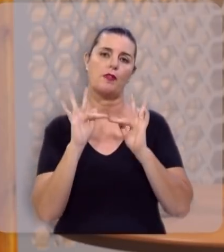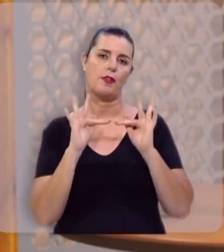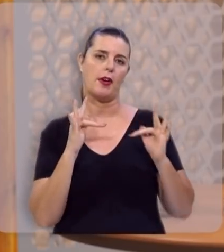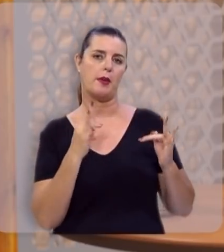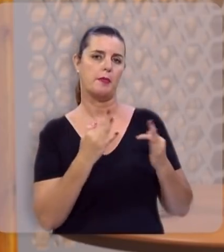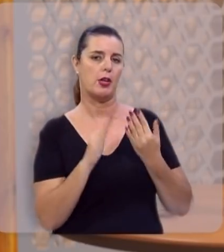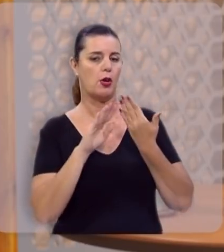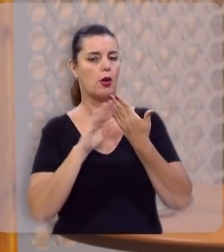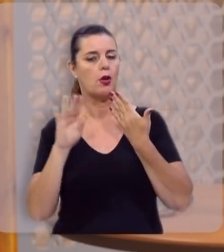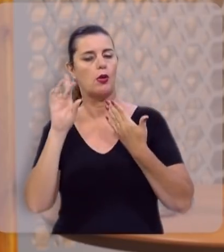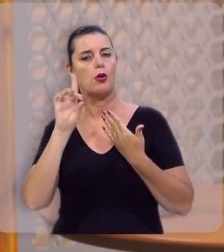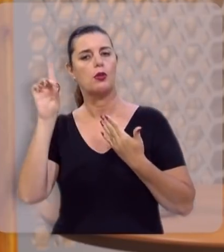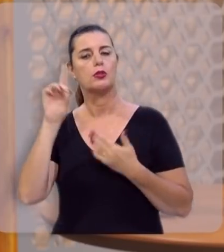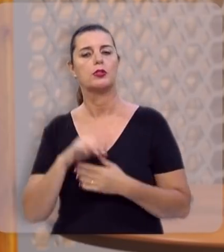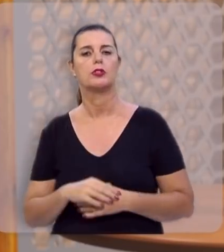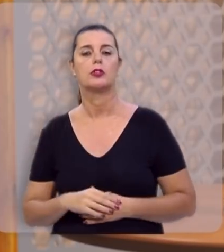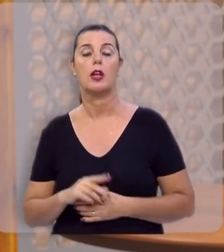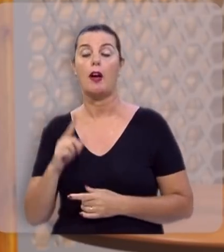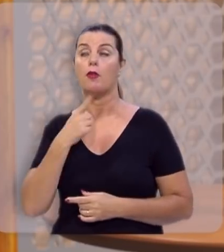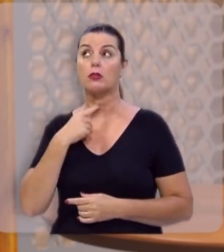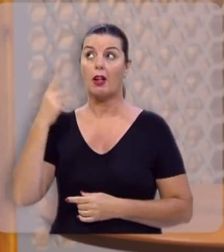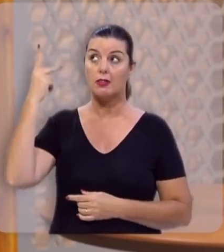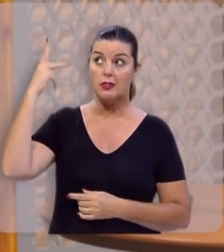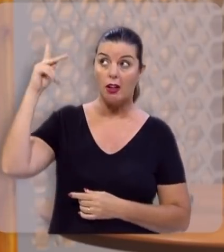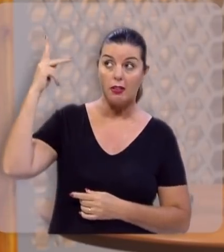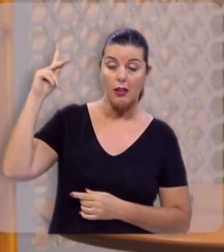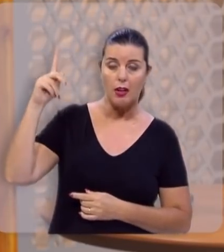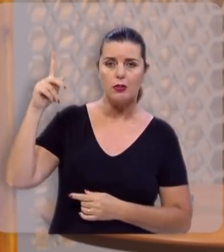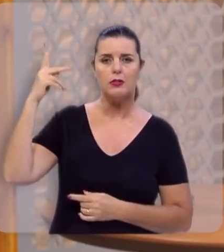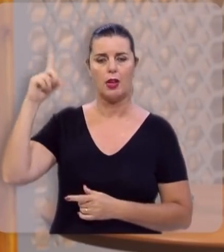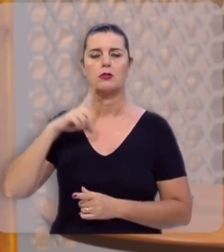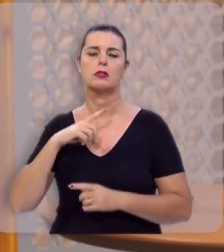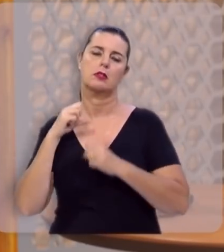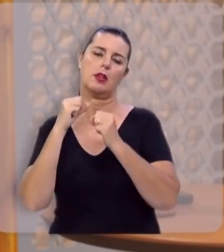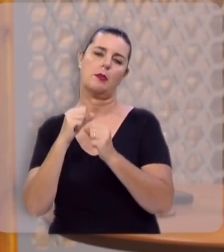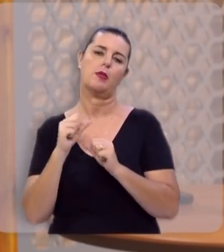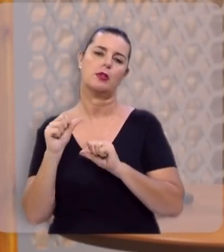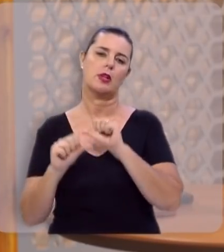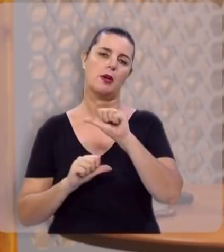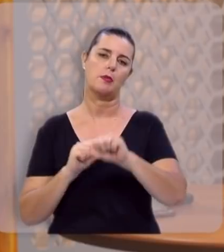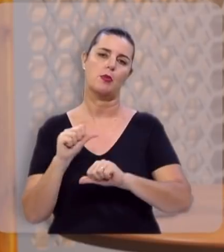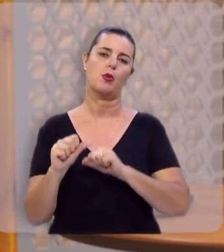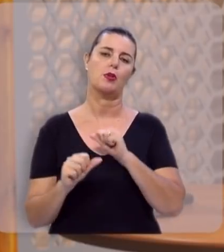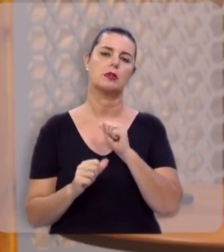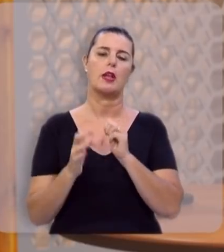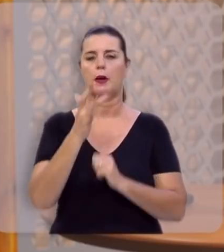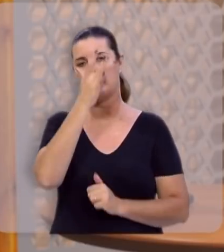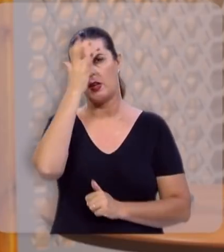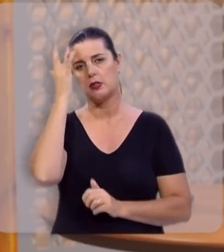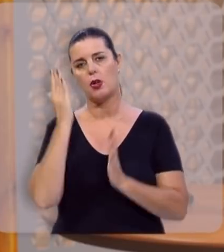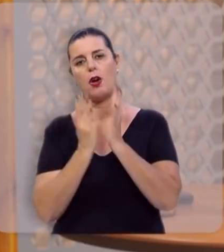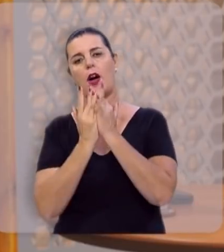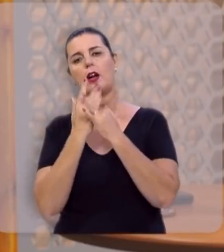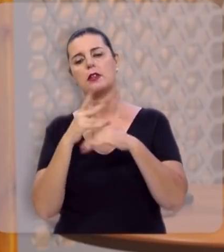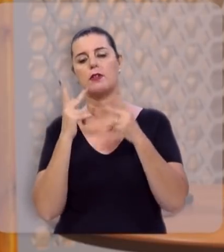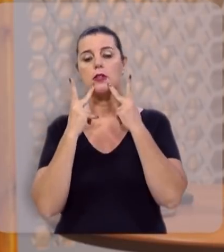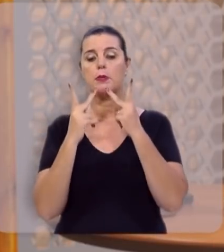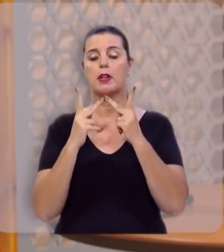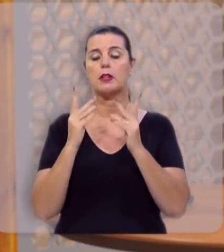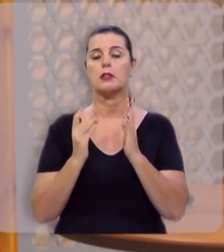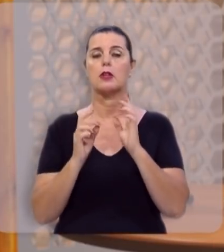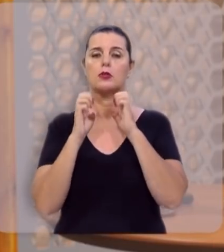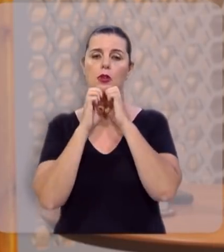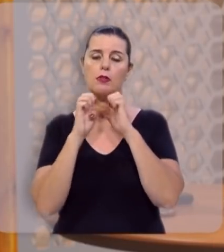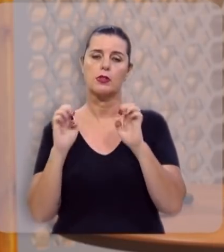salvação do seu familiar que está afastado de Deus. Porque se for a vontade de Deus, Deus tem o poder de converter esta pessoa por meio